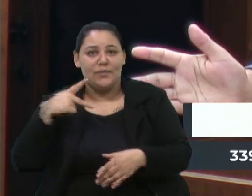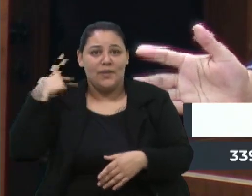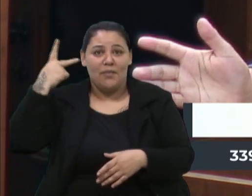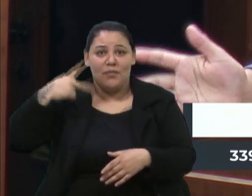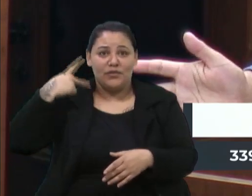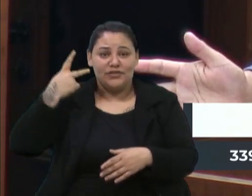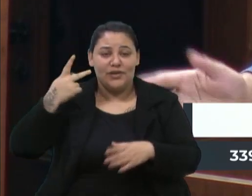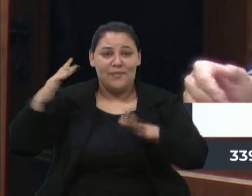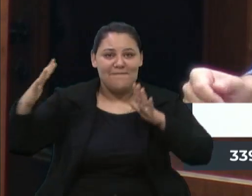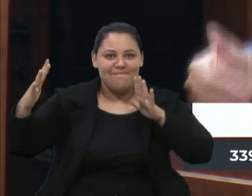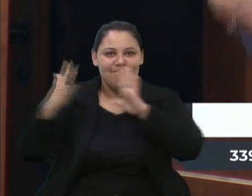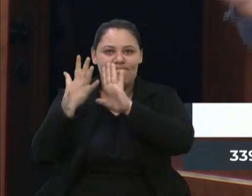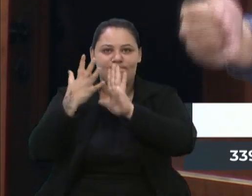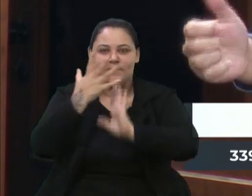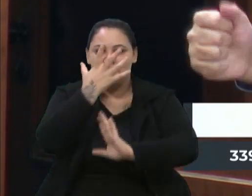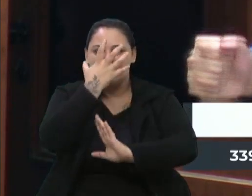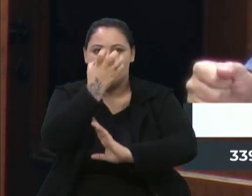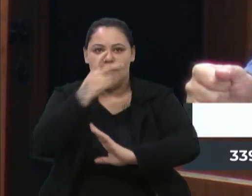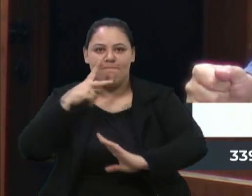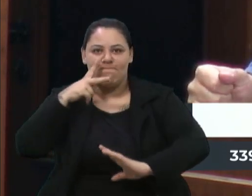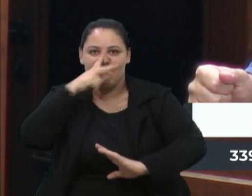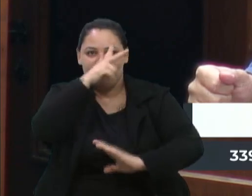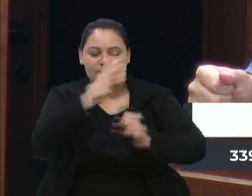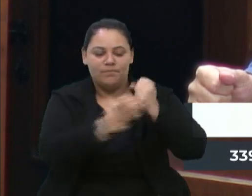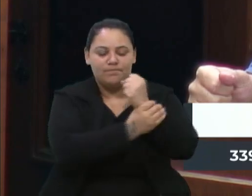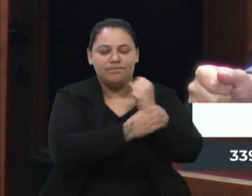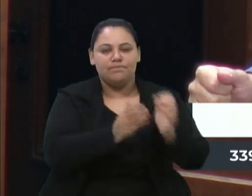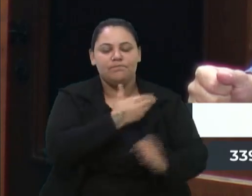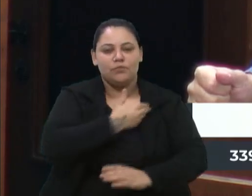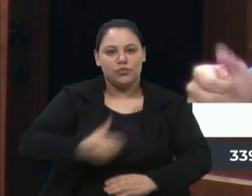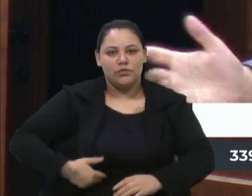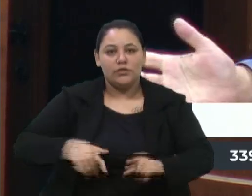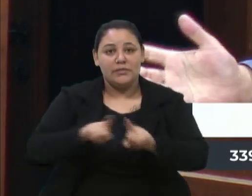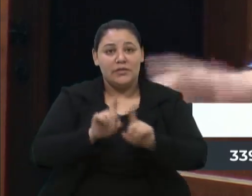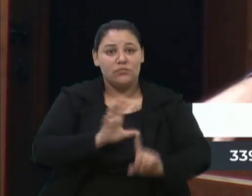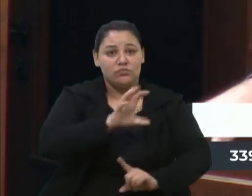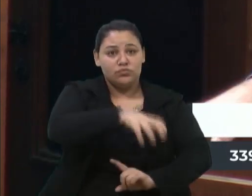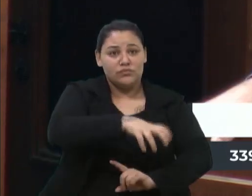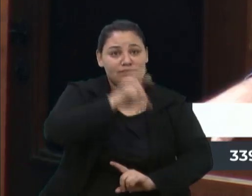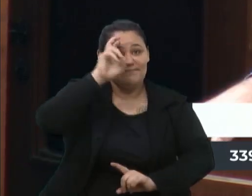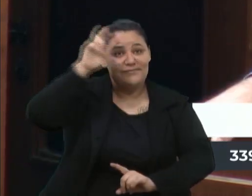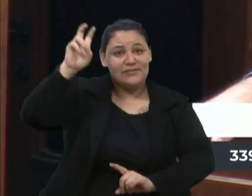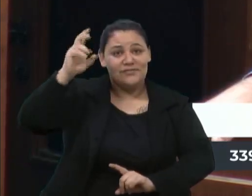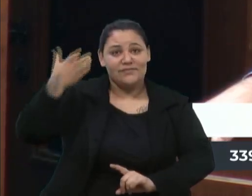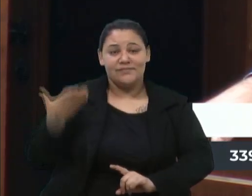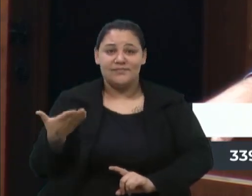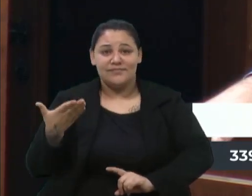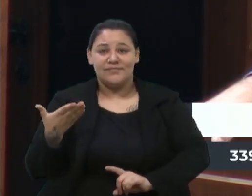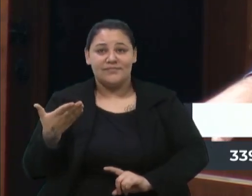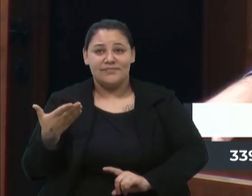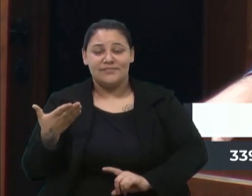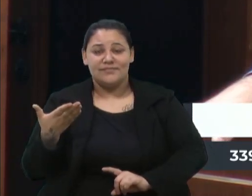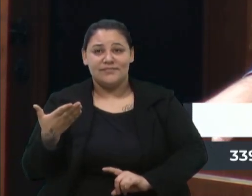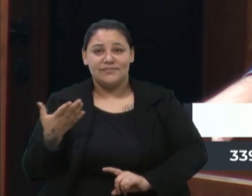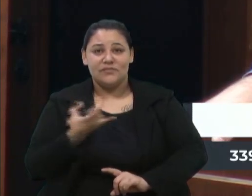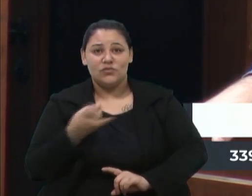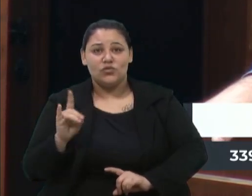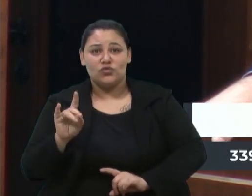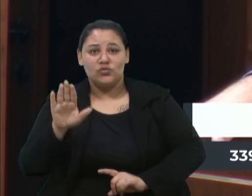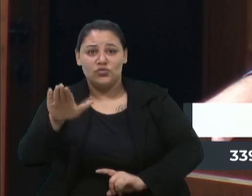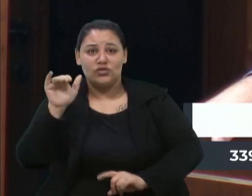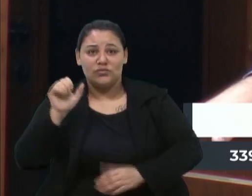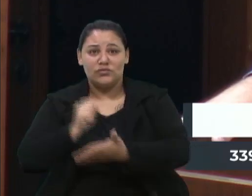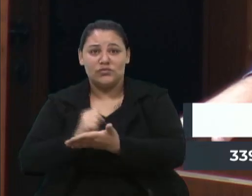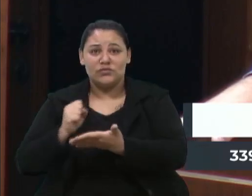combate séria fortalecendo a segurança pública no setor de inteligência a última nomeação da Polícia Civil